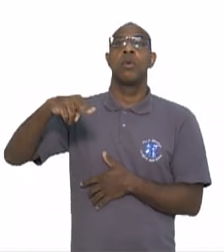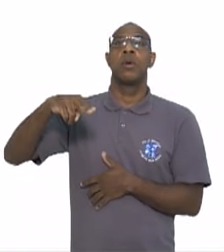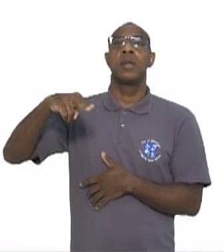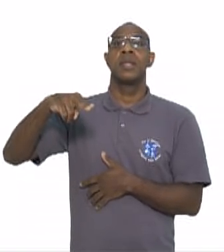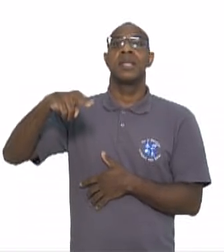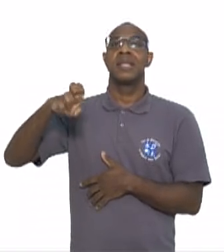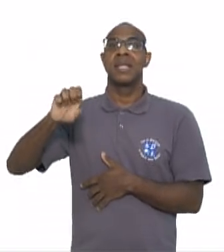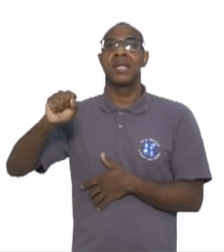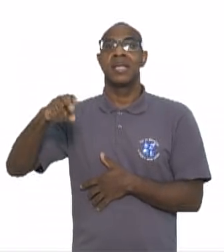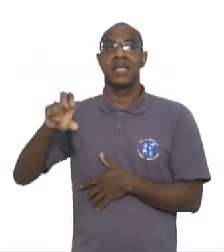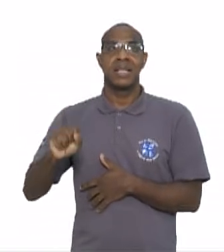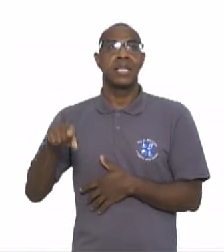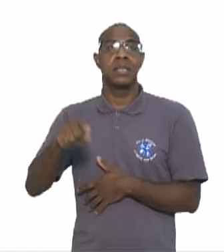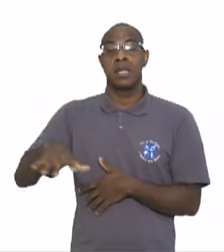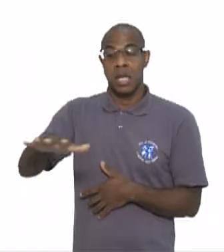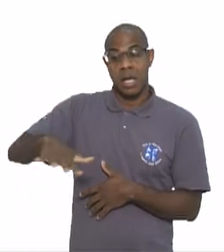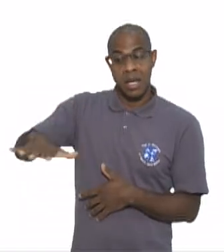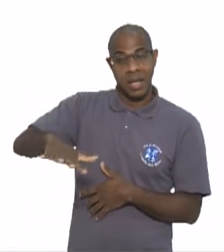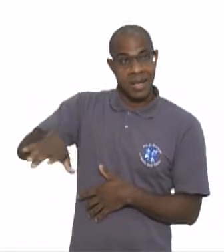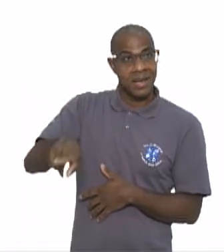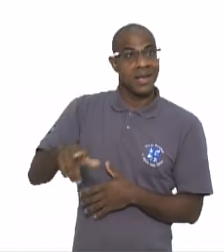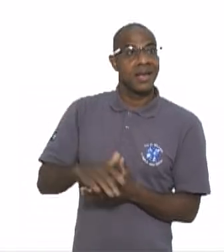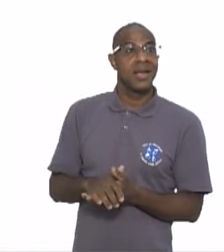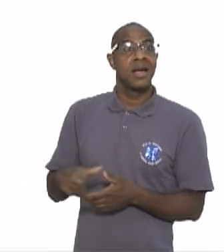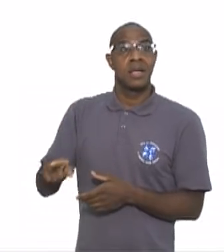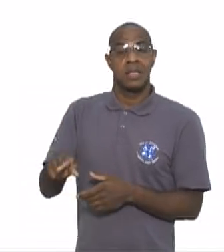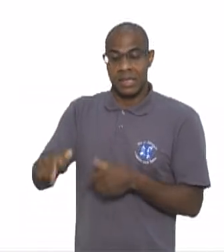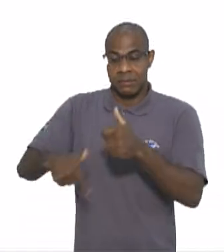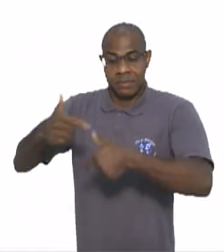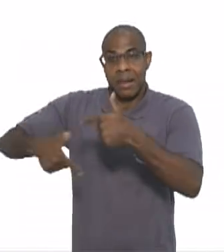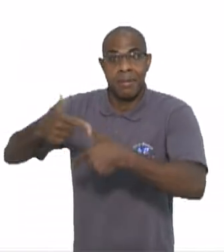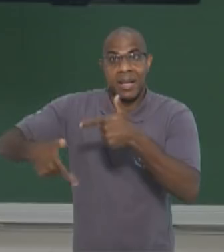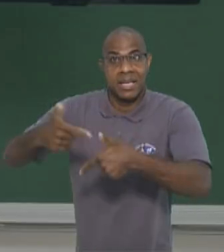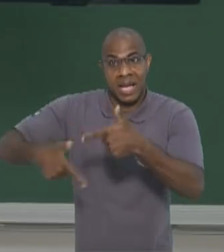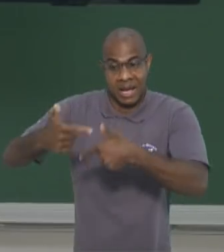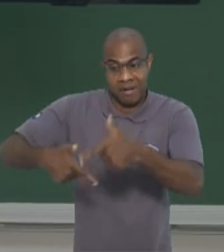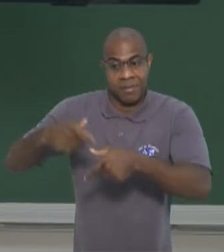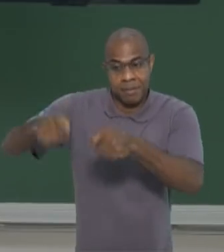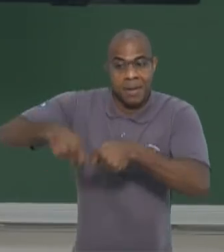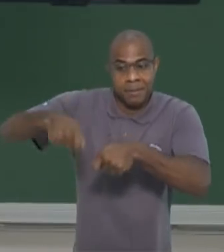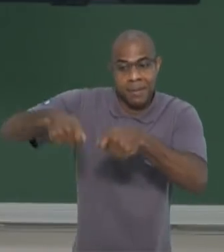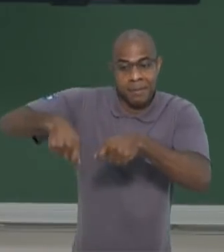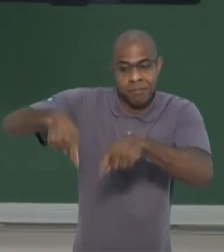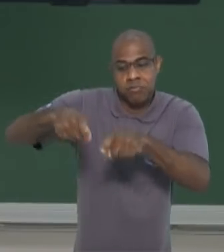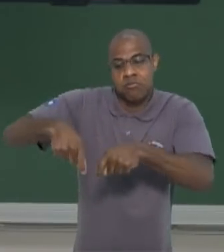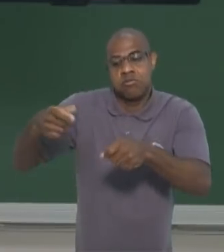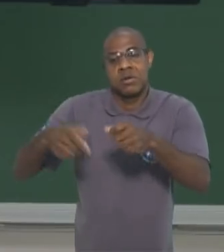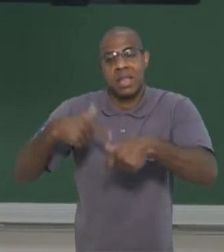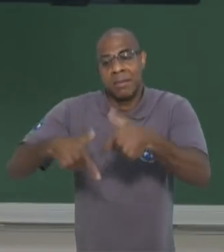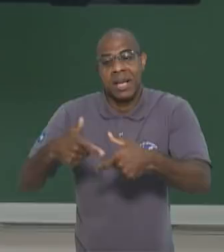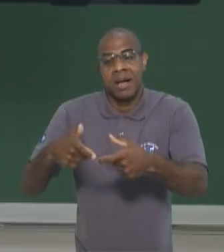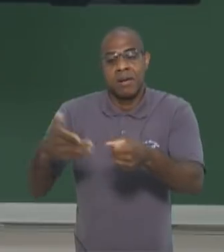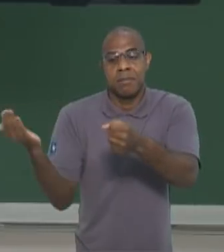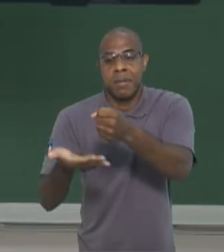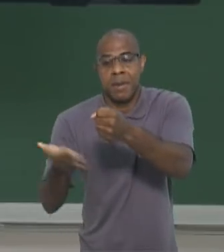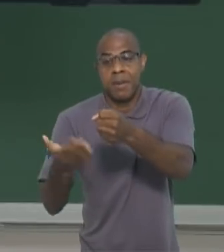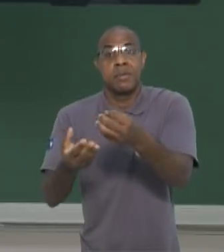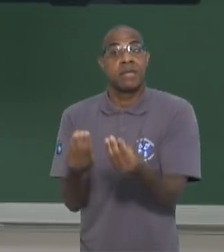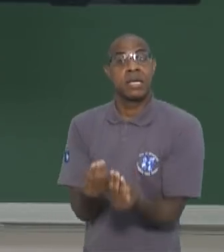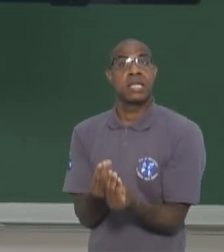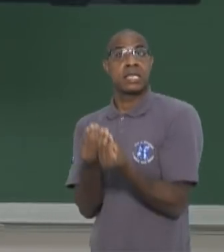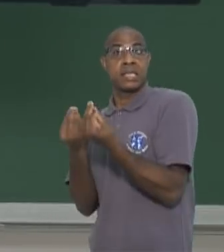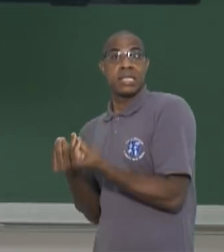senhores. Né? A talha. Parte do que era produzido no feudo era do senhor feudal. Então, ele produzia, tinha que dar